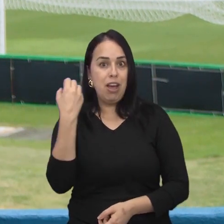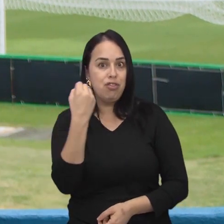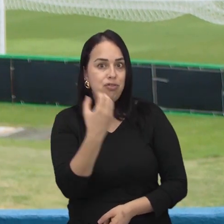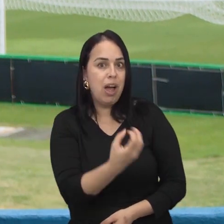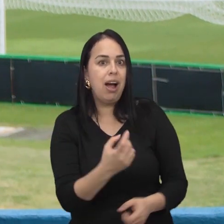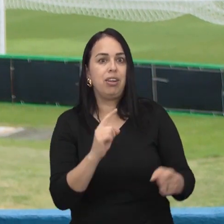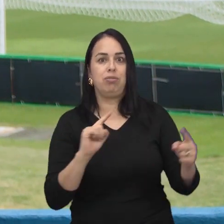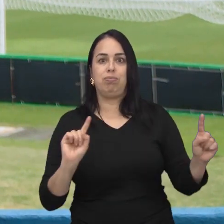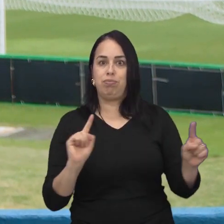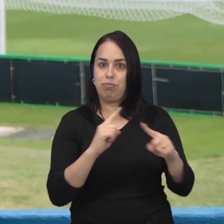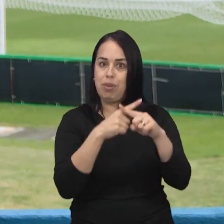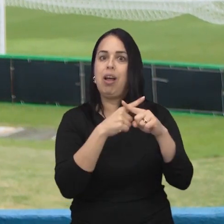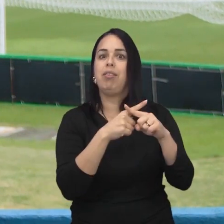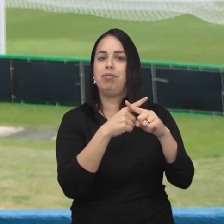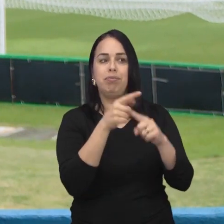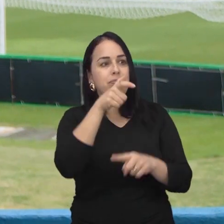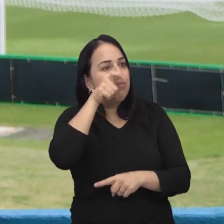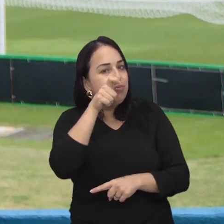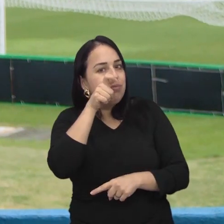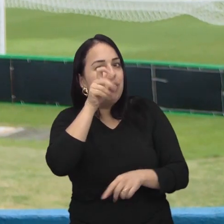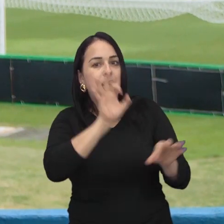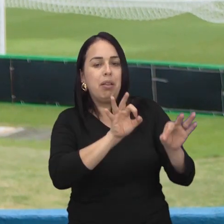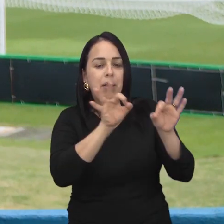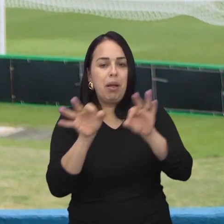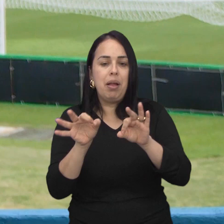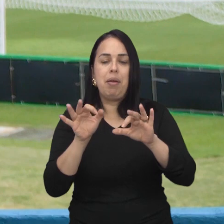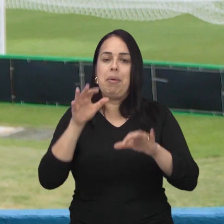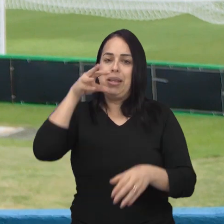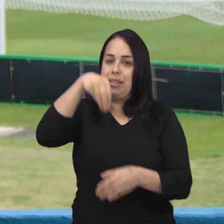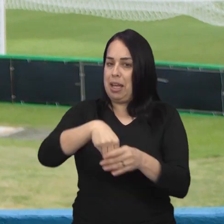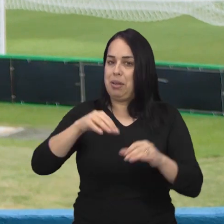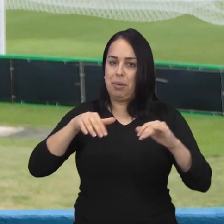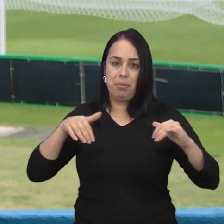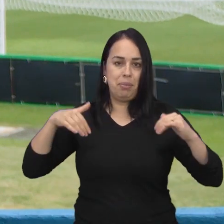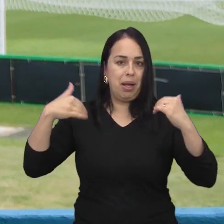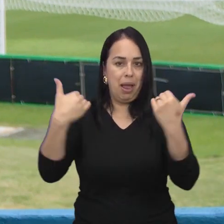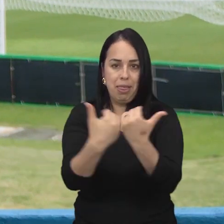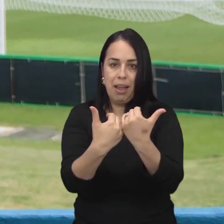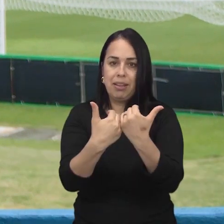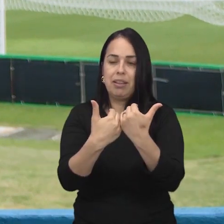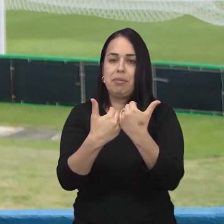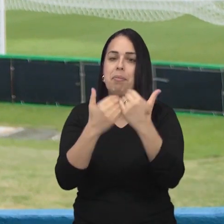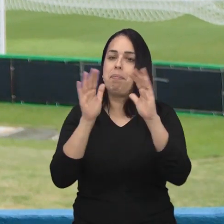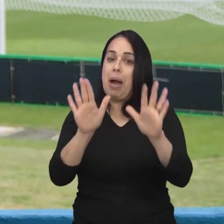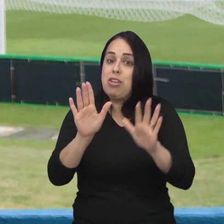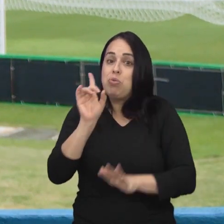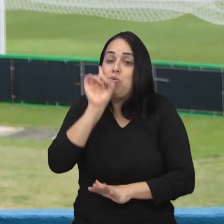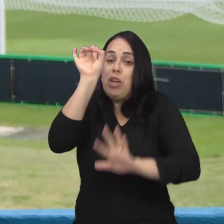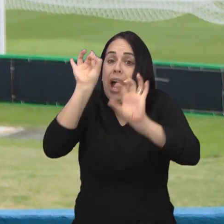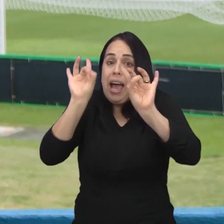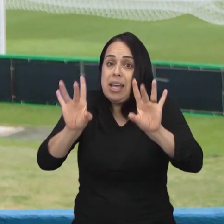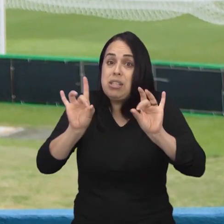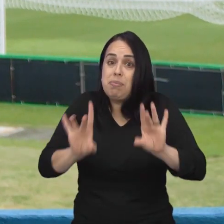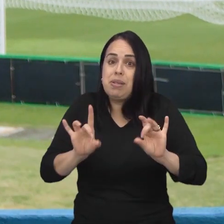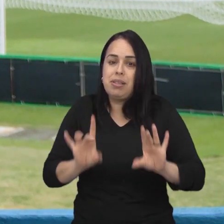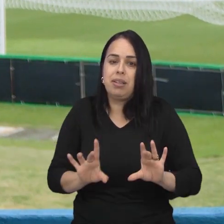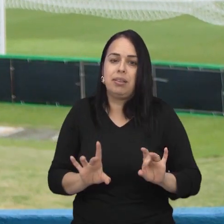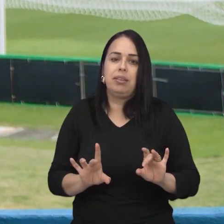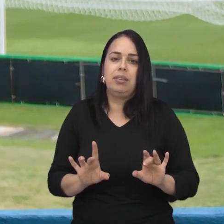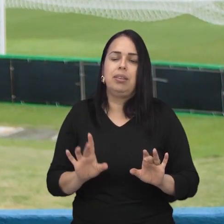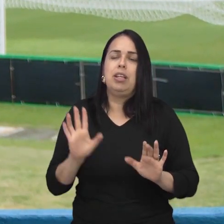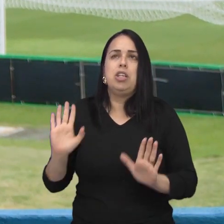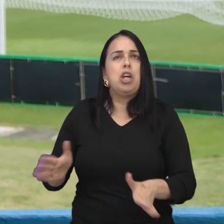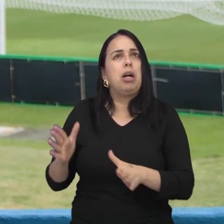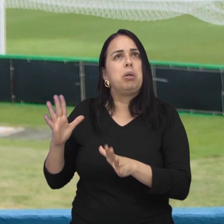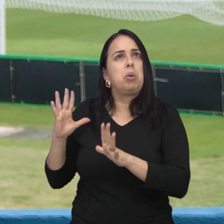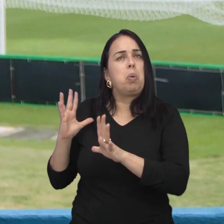assistir um grande jogo com o Botafogo. E aqui no Martins, uma data, para mim, acho que todos são especiais. Eu acompanho, acho que estou